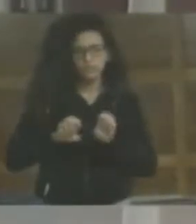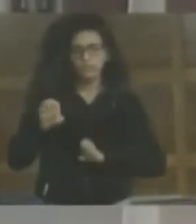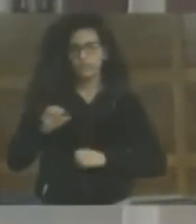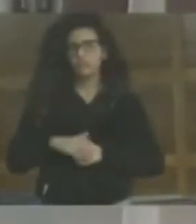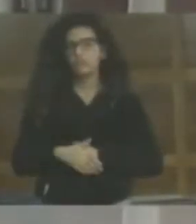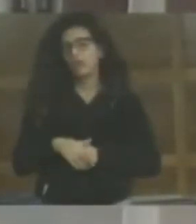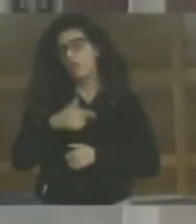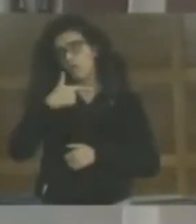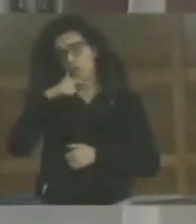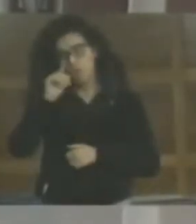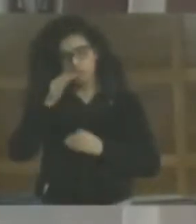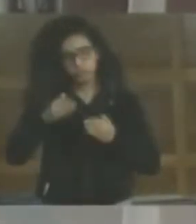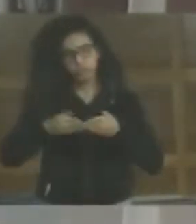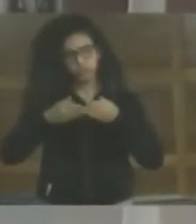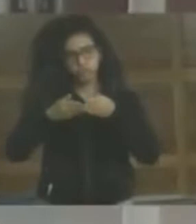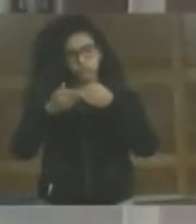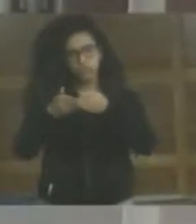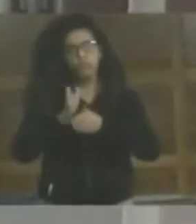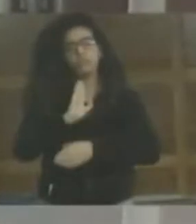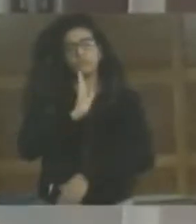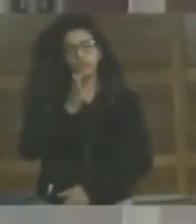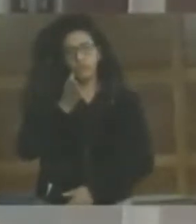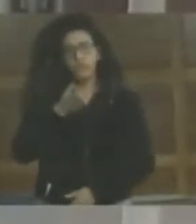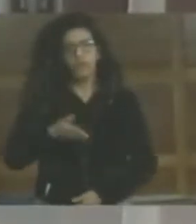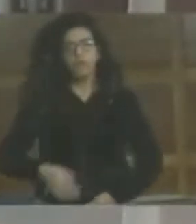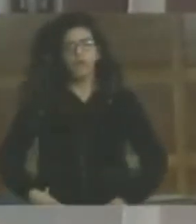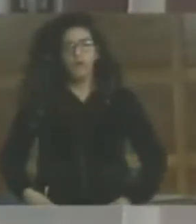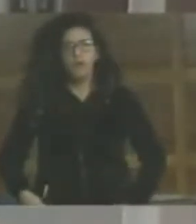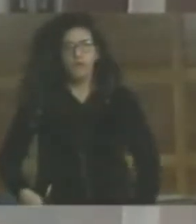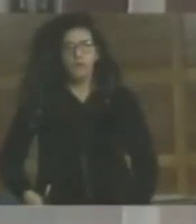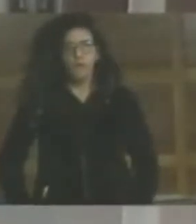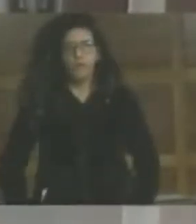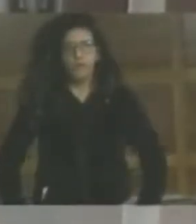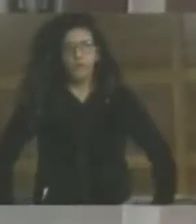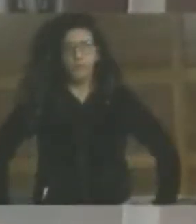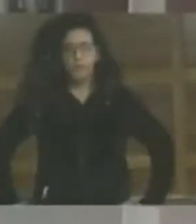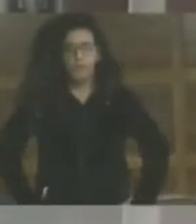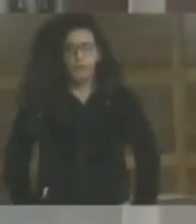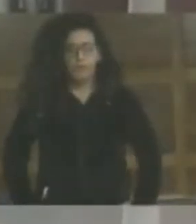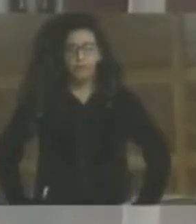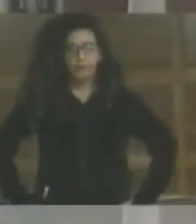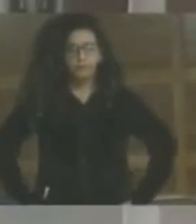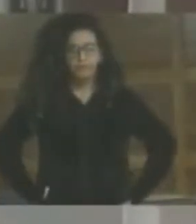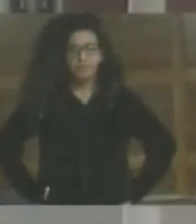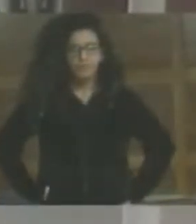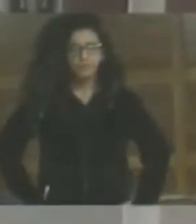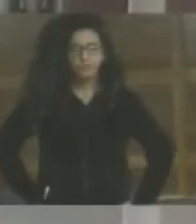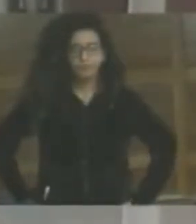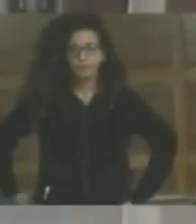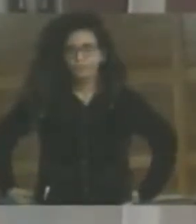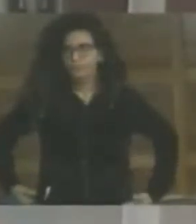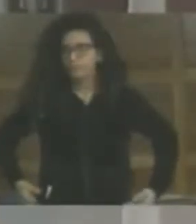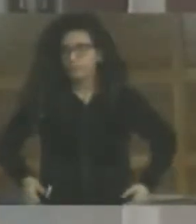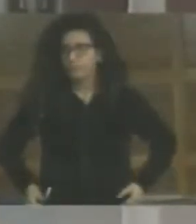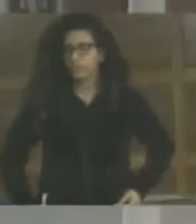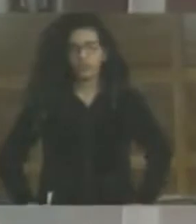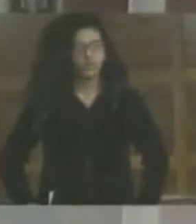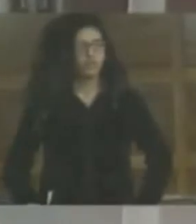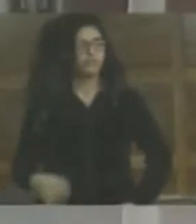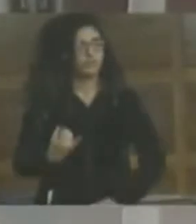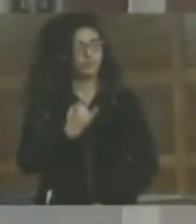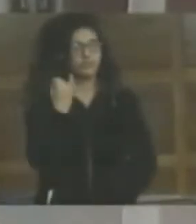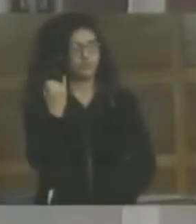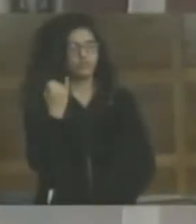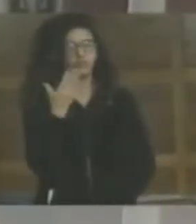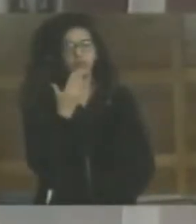ontem a draga, que deveria começar essa semana, não sei como que vai ficar, porque é do tempo, mas é importante